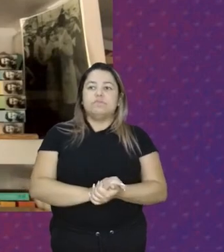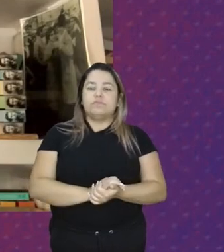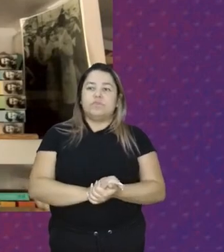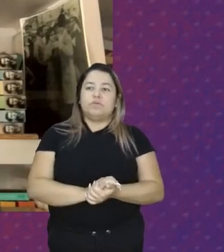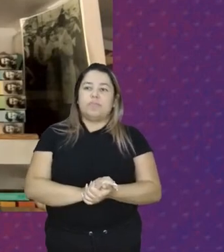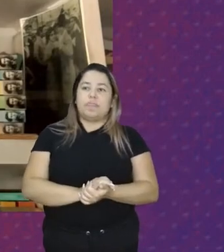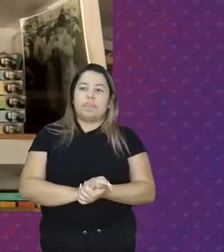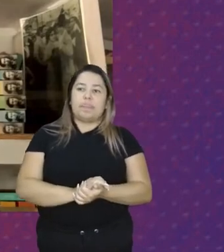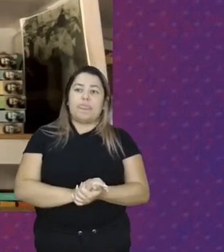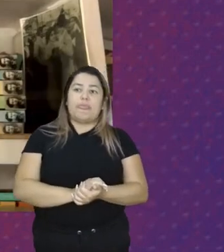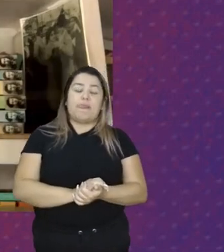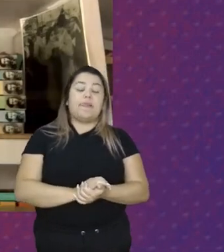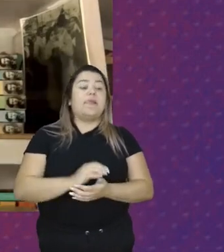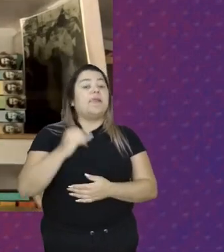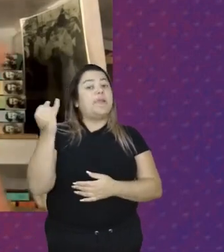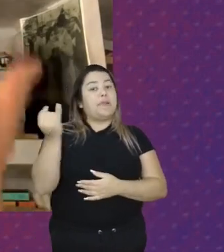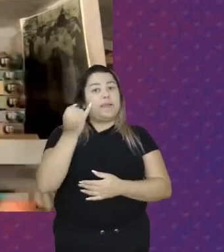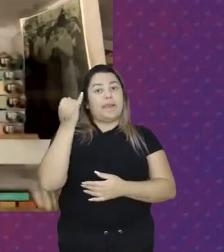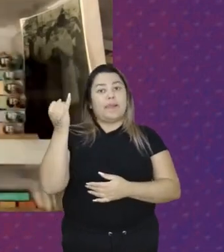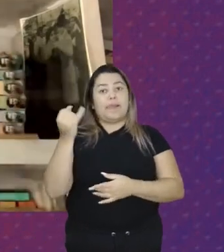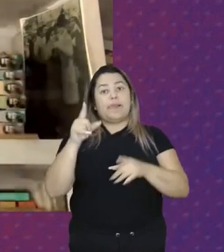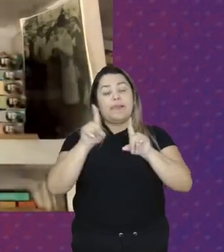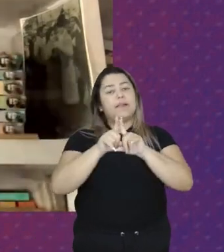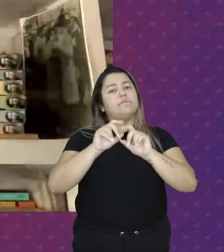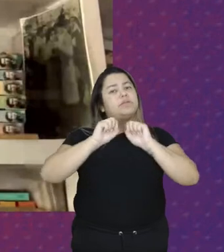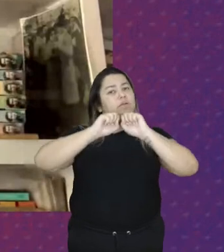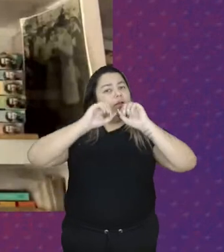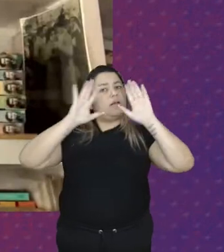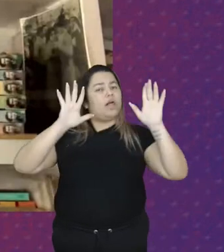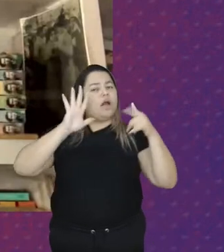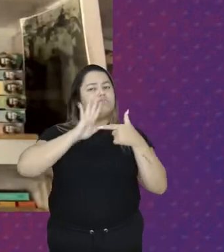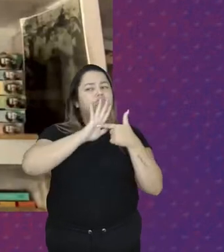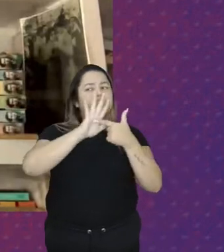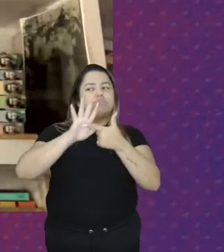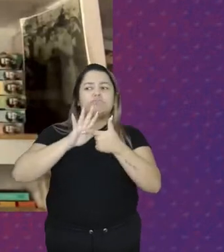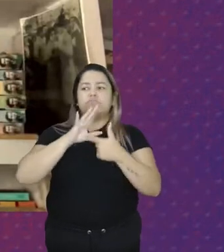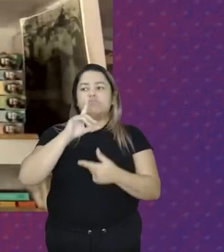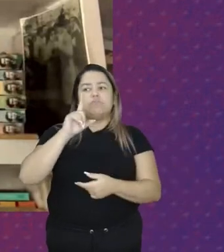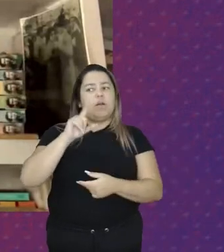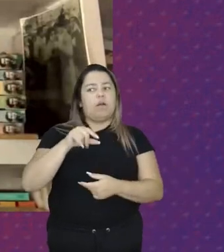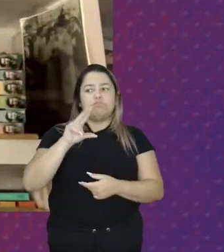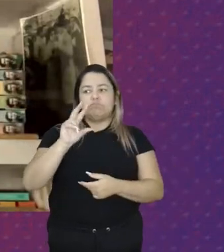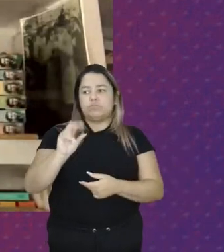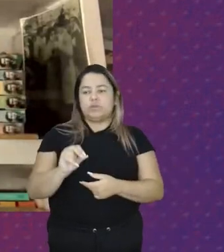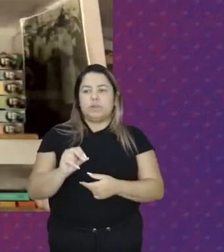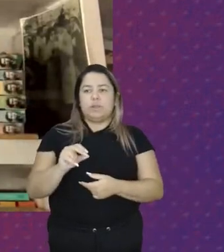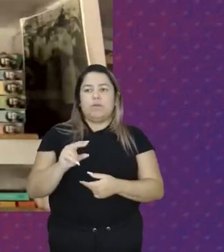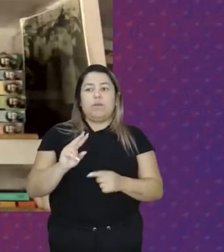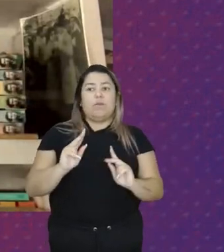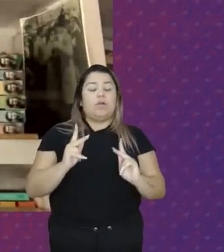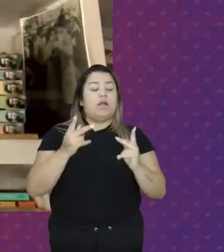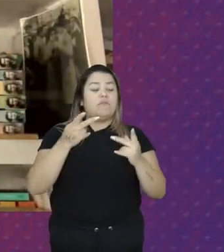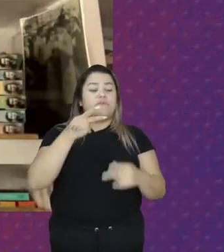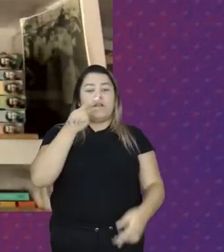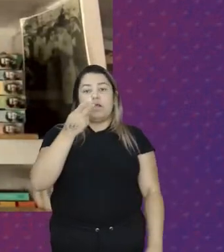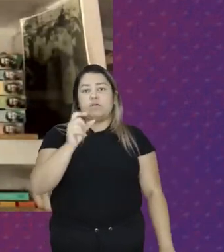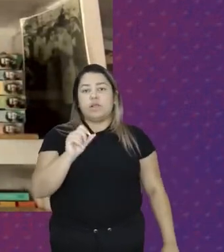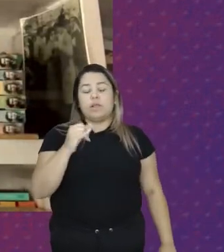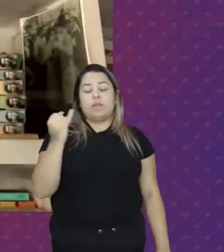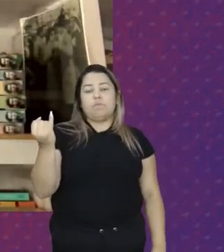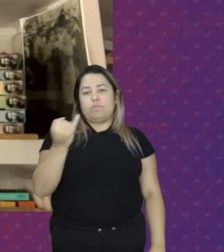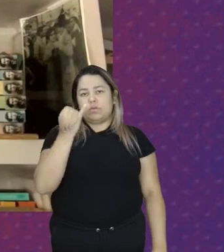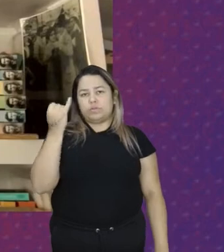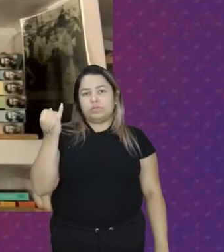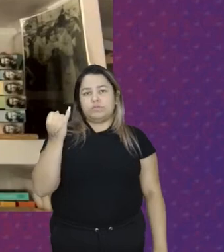algumas coisas que seriam muito importantes ser evidentes não são. Então, vale dizer uma coisa aqui que é